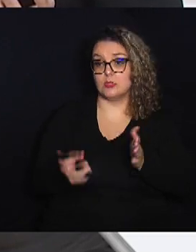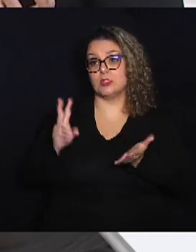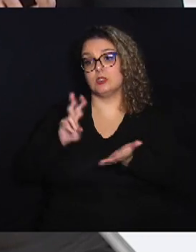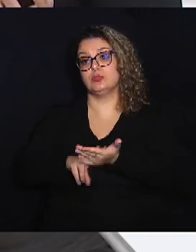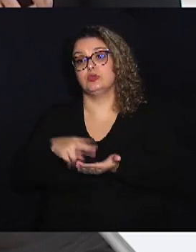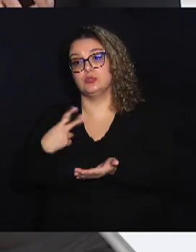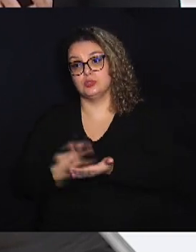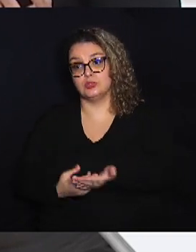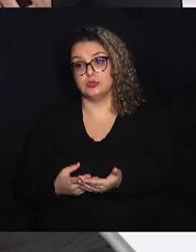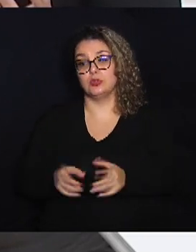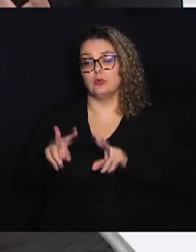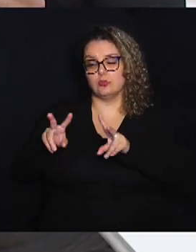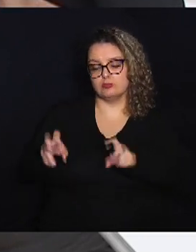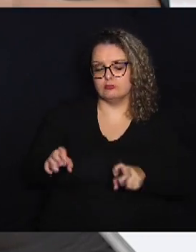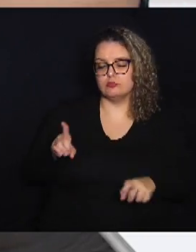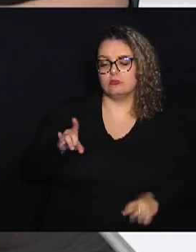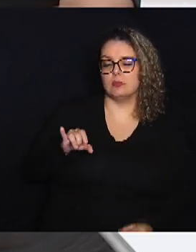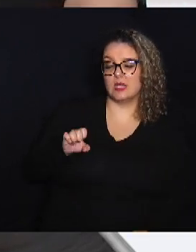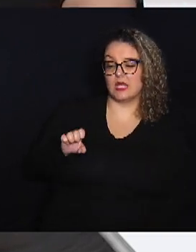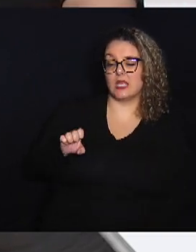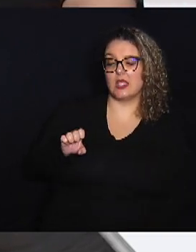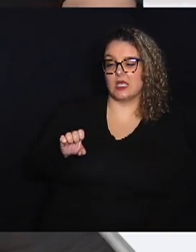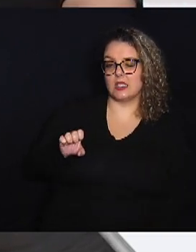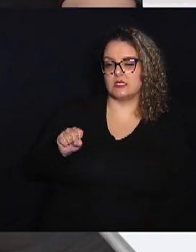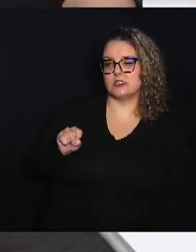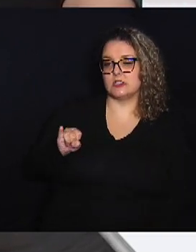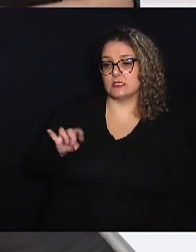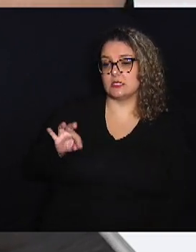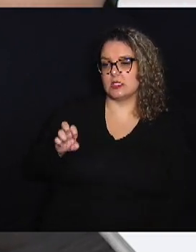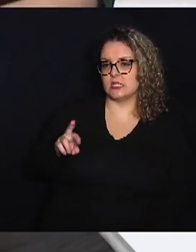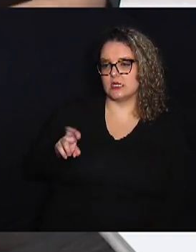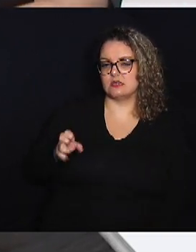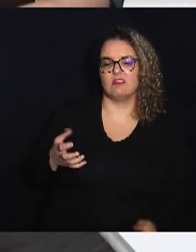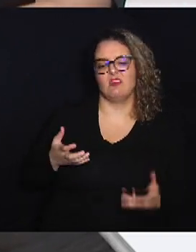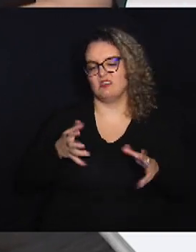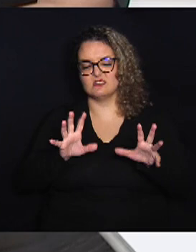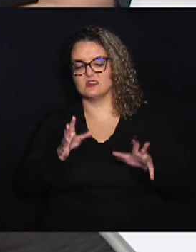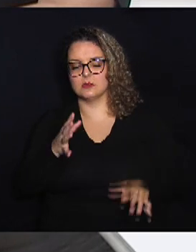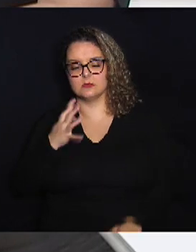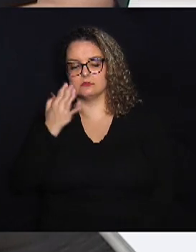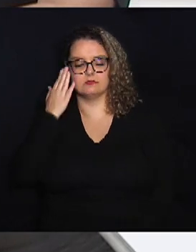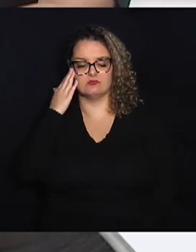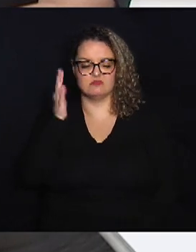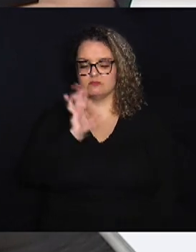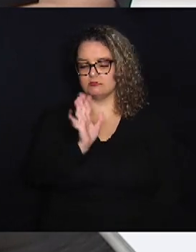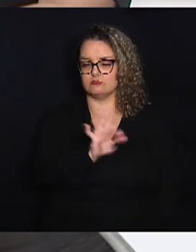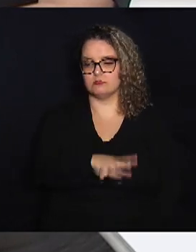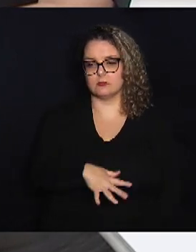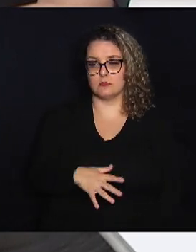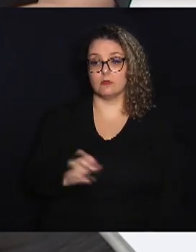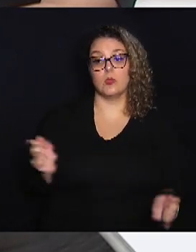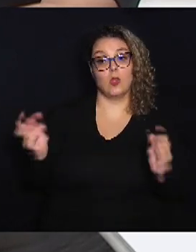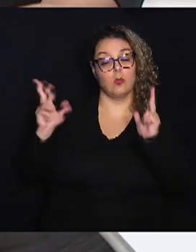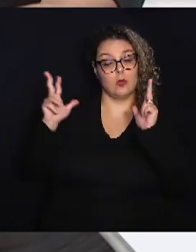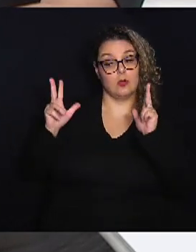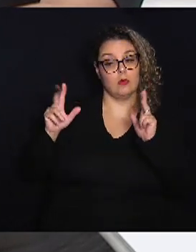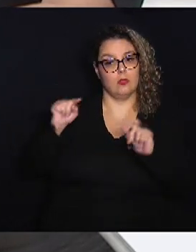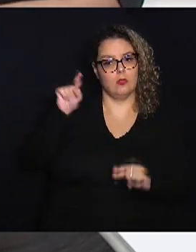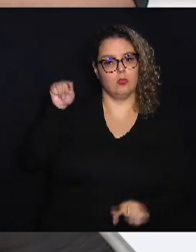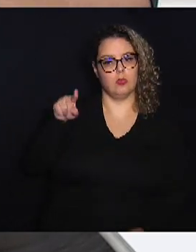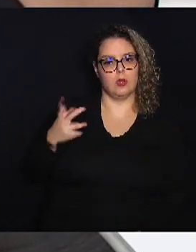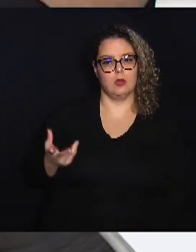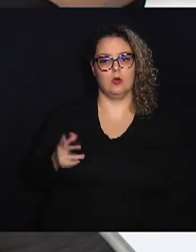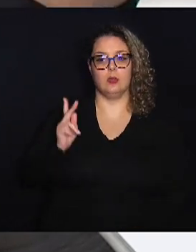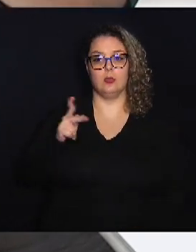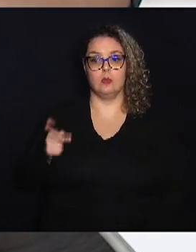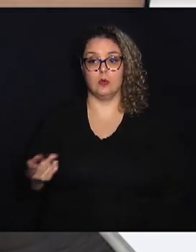como um desinteresse. Então, por isso que essa observação inicial dispara para a gente um indicador. Quando o professor traz para